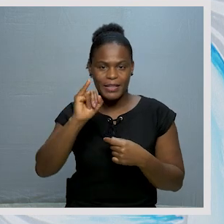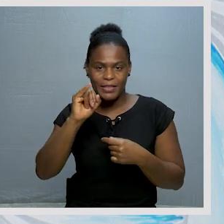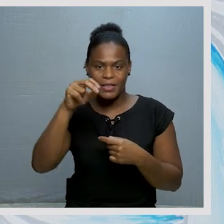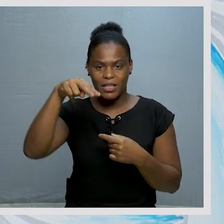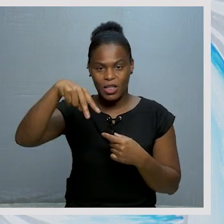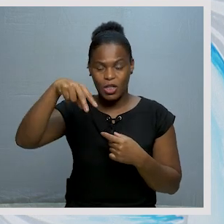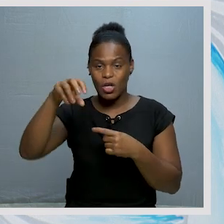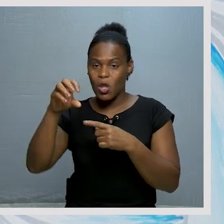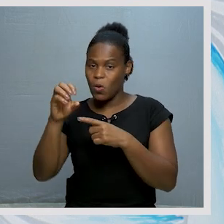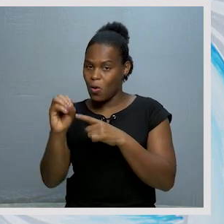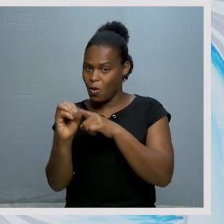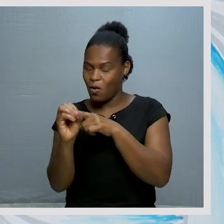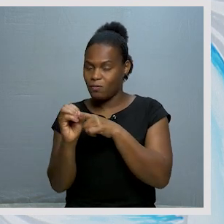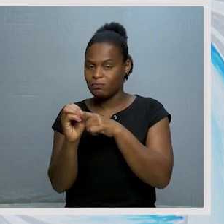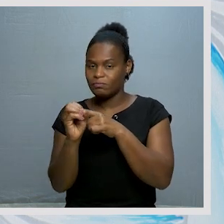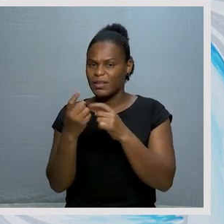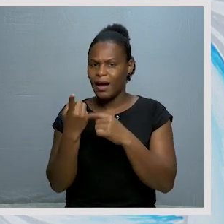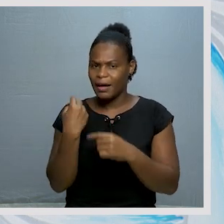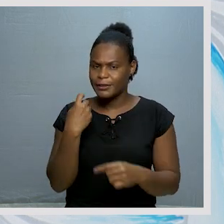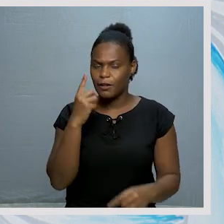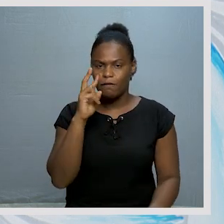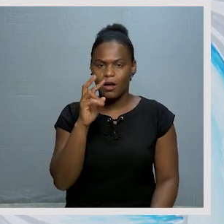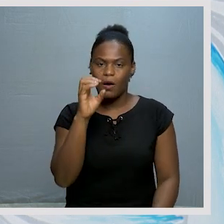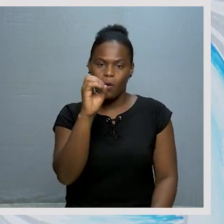Nós vimos O,